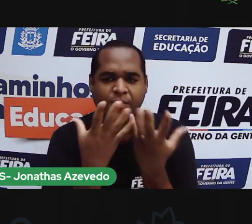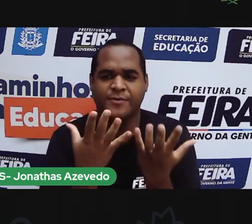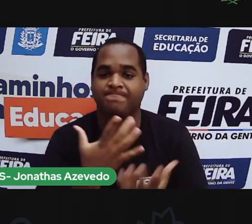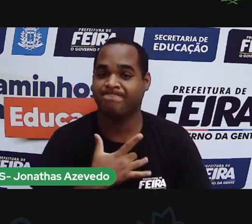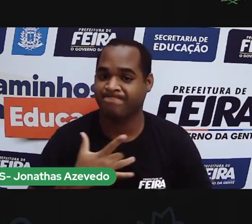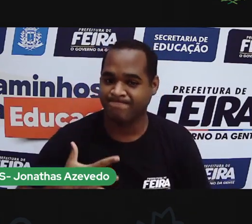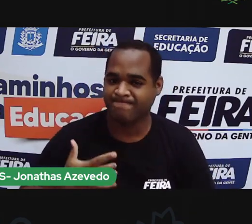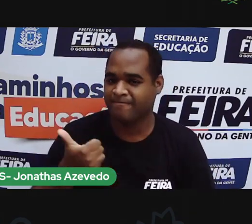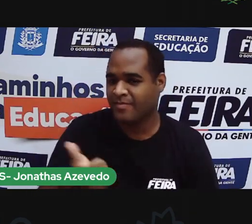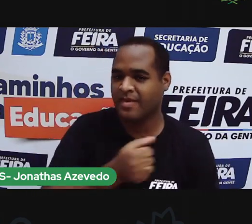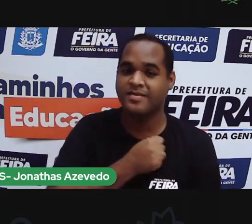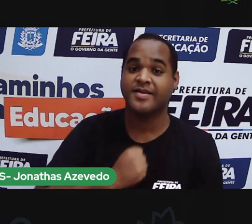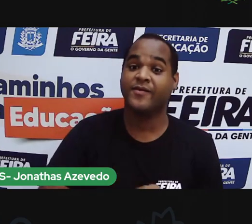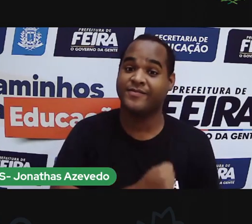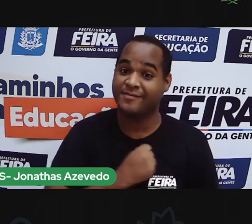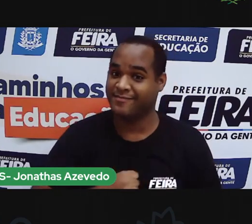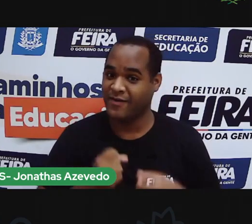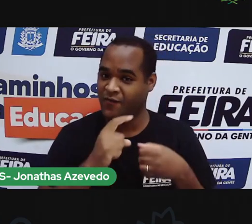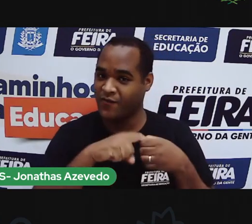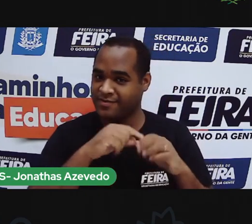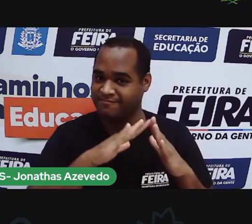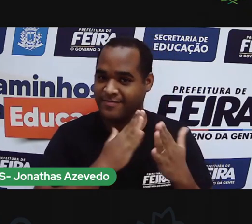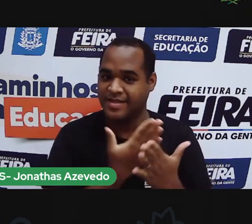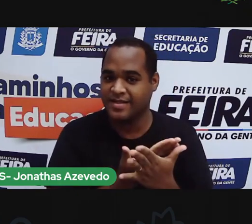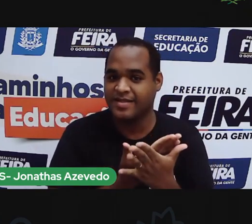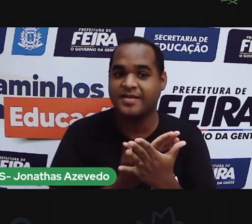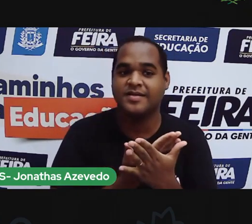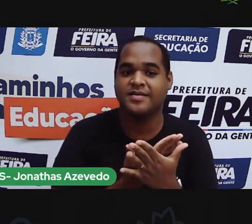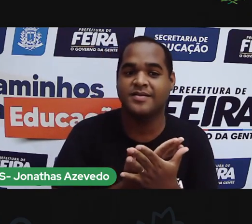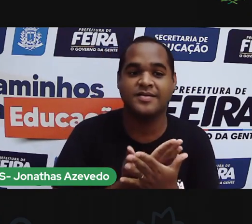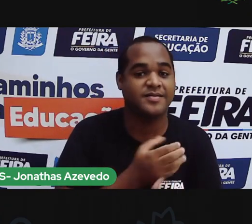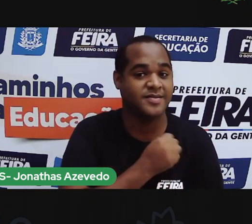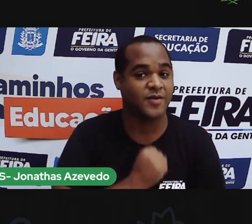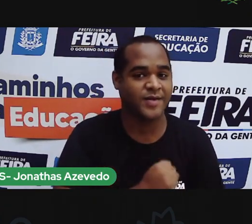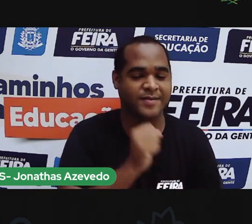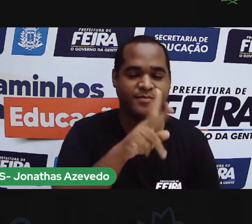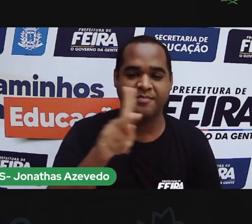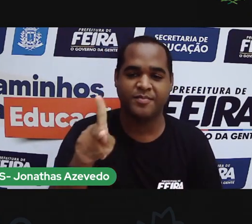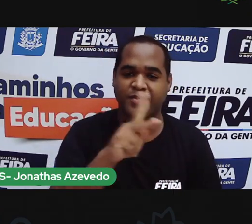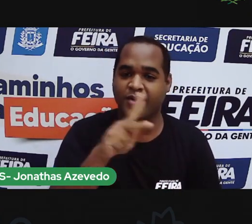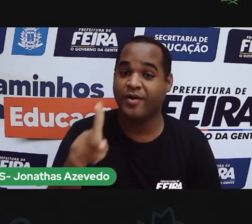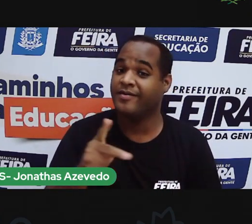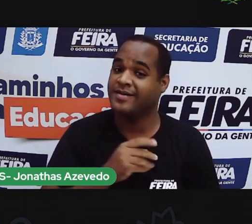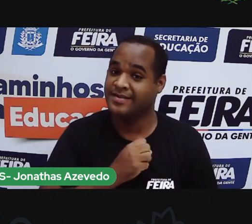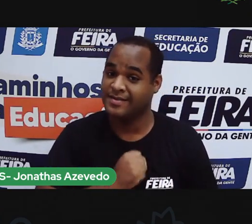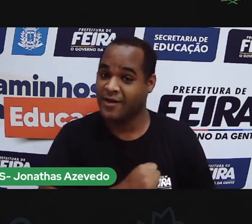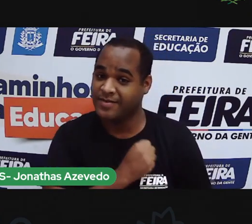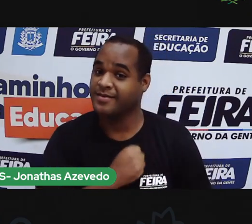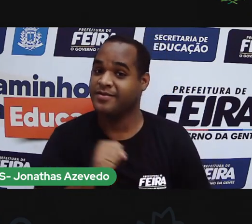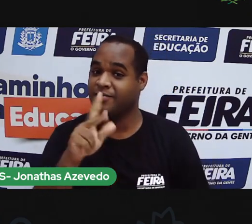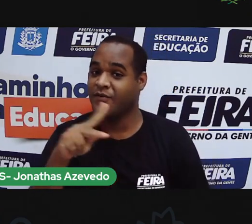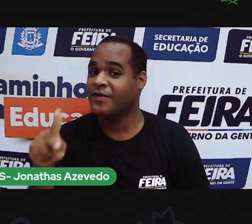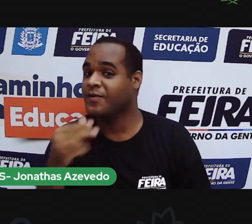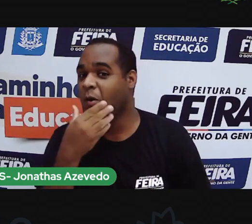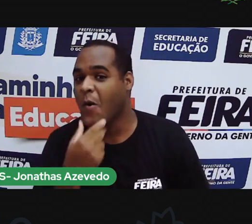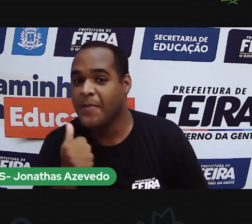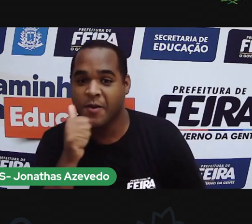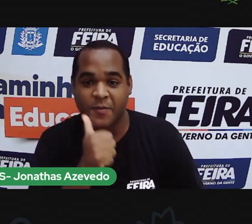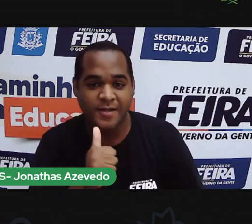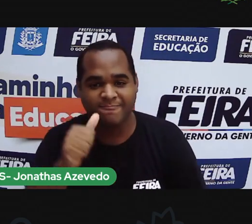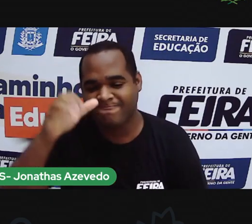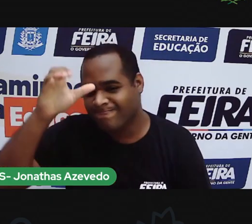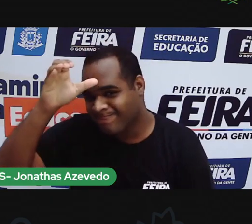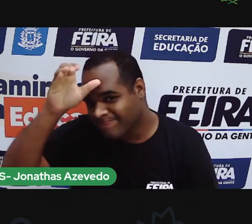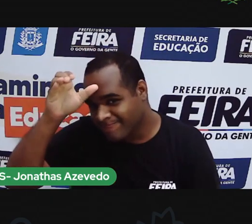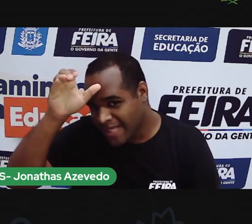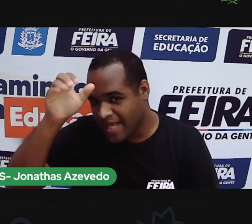estão morrendo de saudade para a escola. Uma saudade de ver as prós, os professores, as